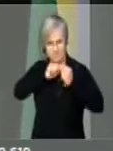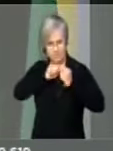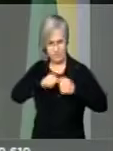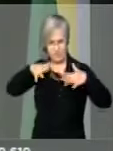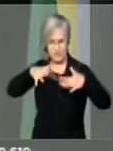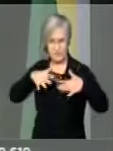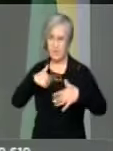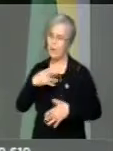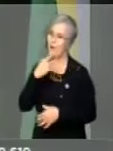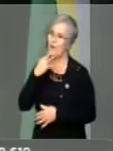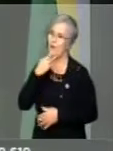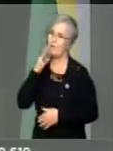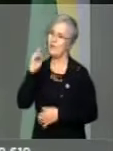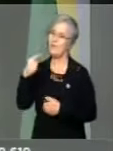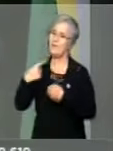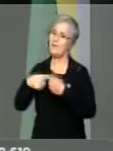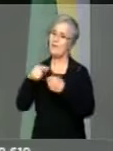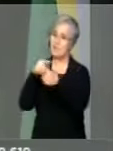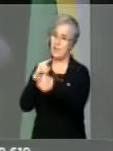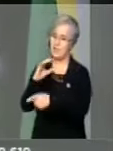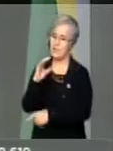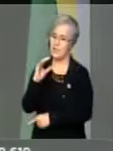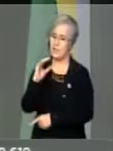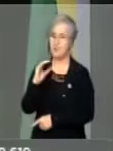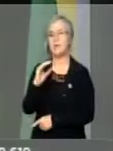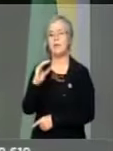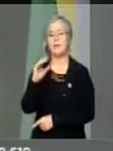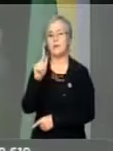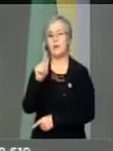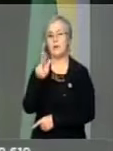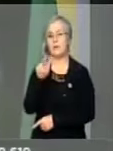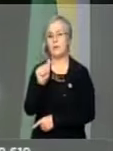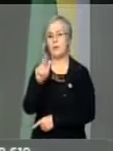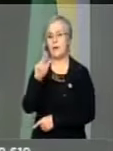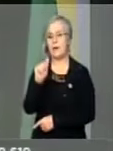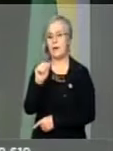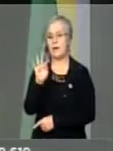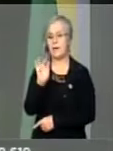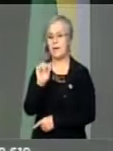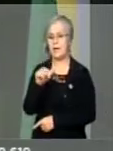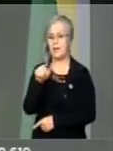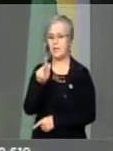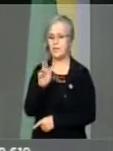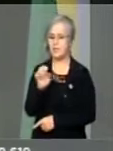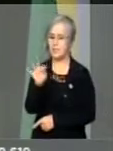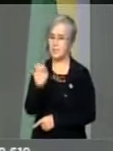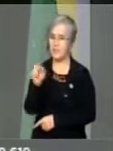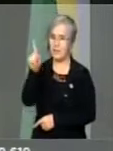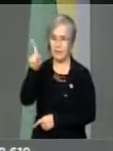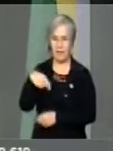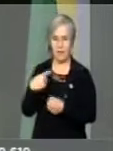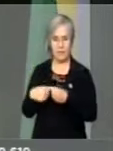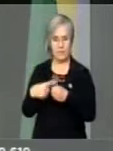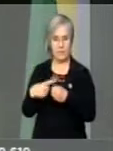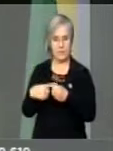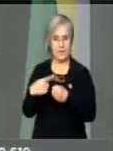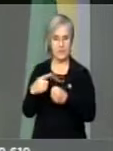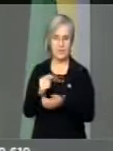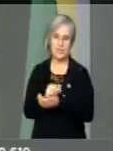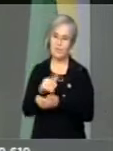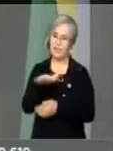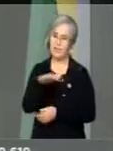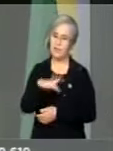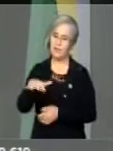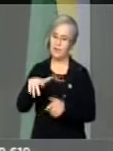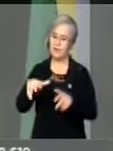nos conhecemos há muitos anos, grande motivador, né, de toda essa realidade da